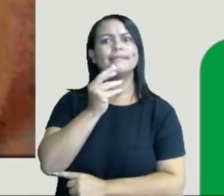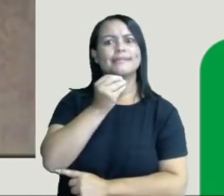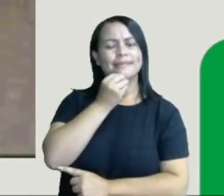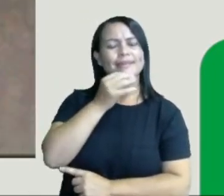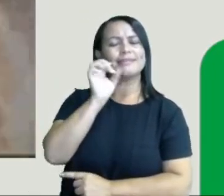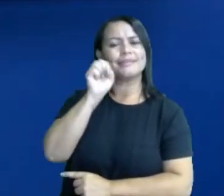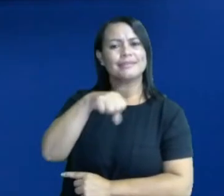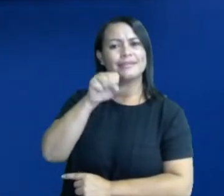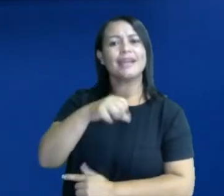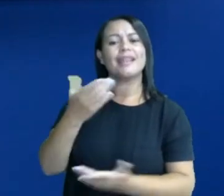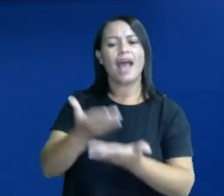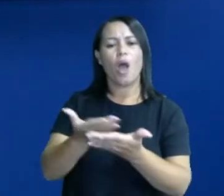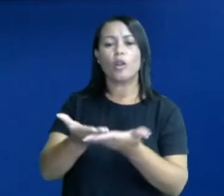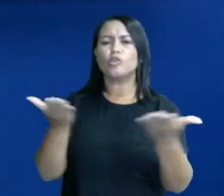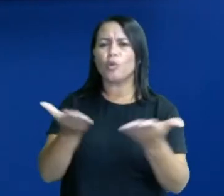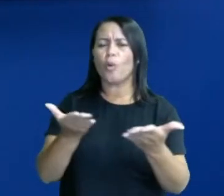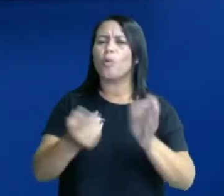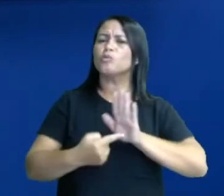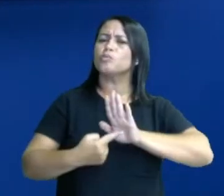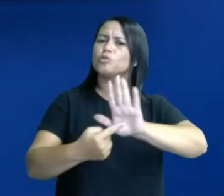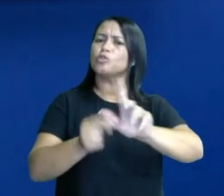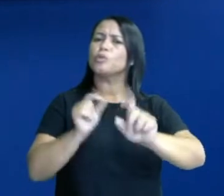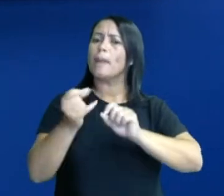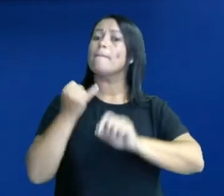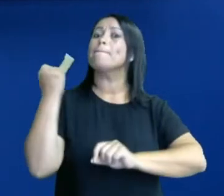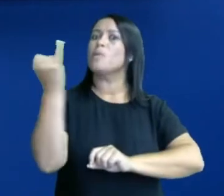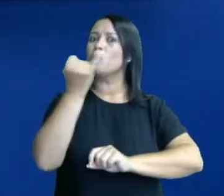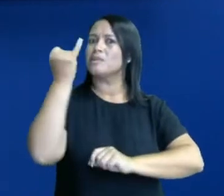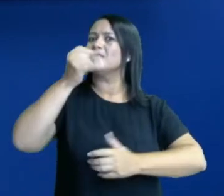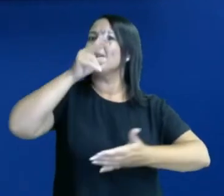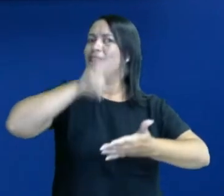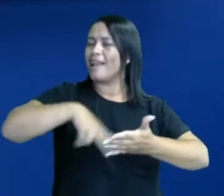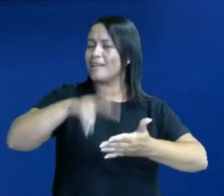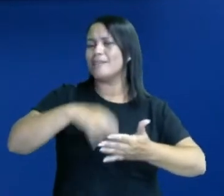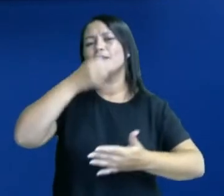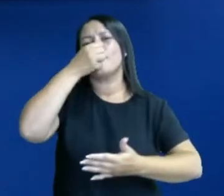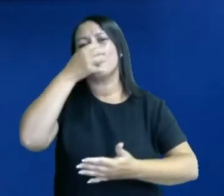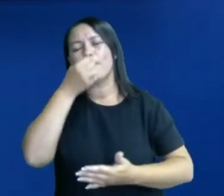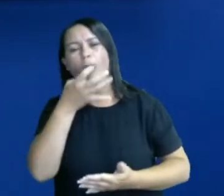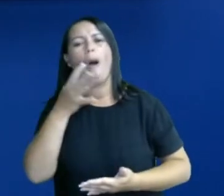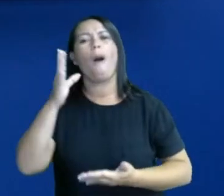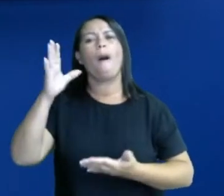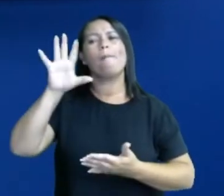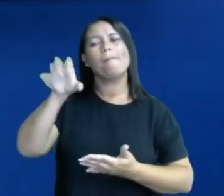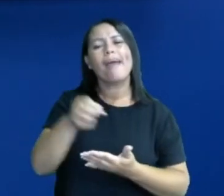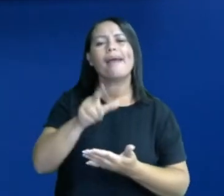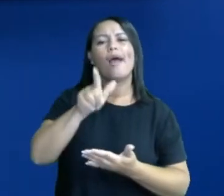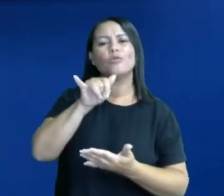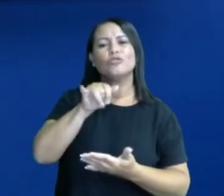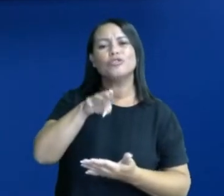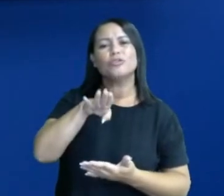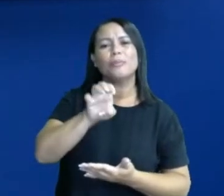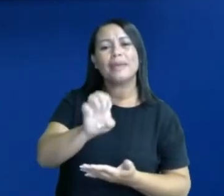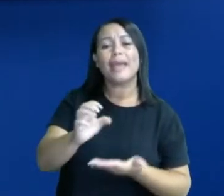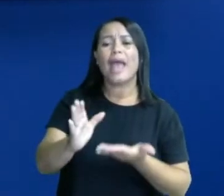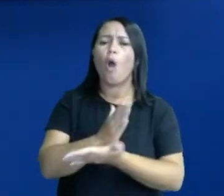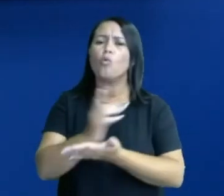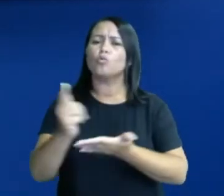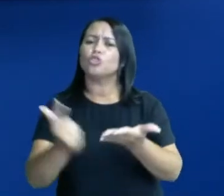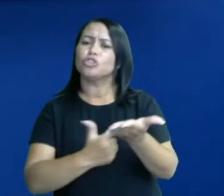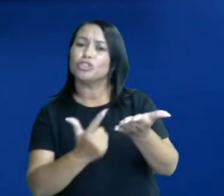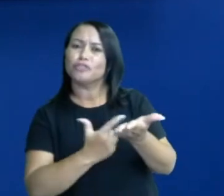quero deixar também para vocês a importância da leitura. É sempre bom a gente pegar um gibi, alguns